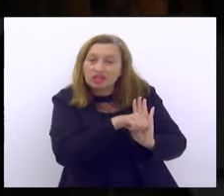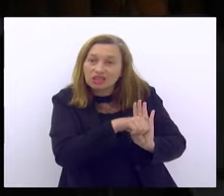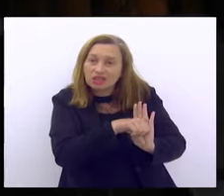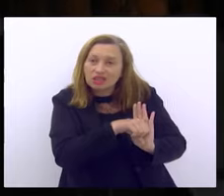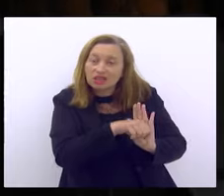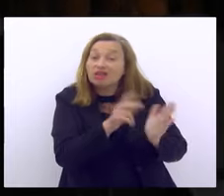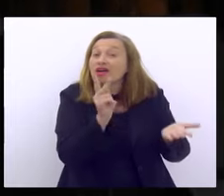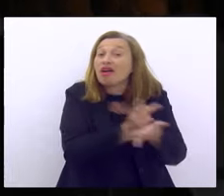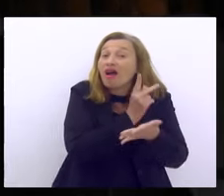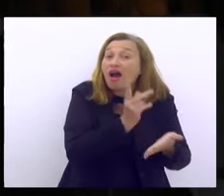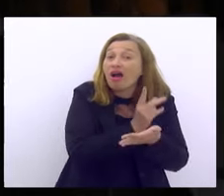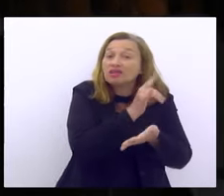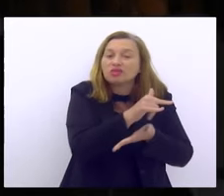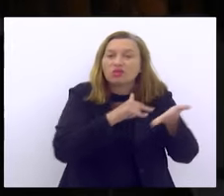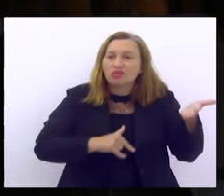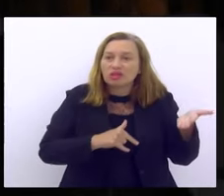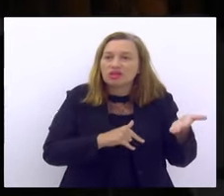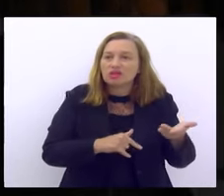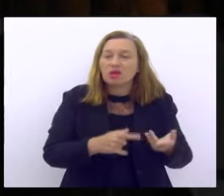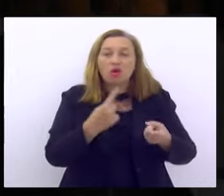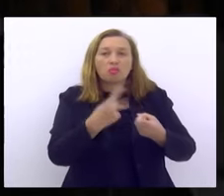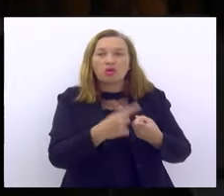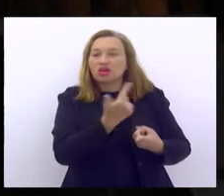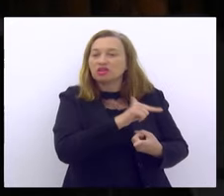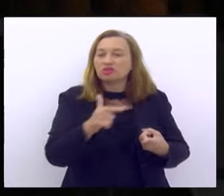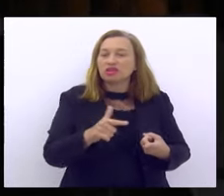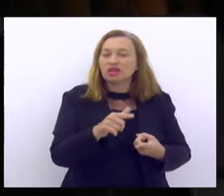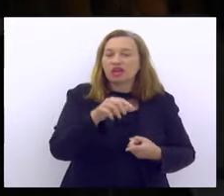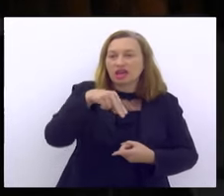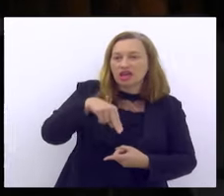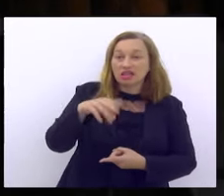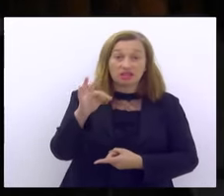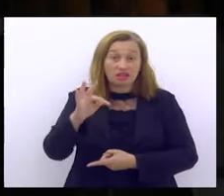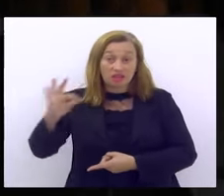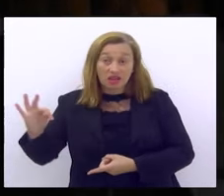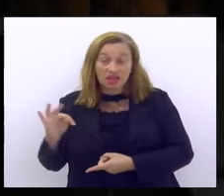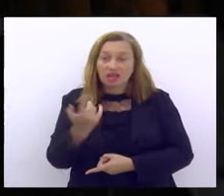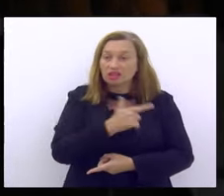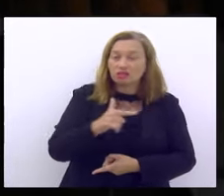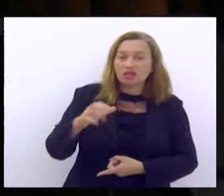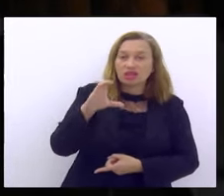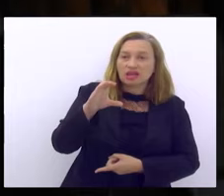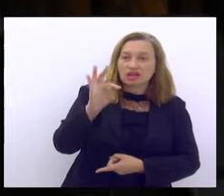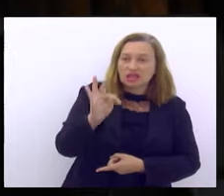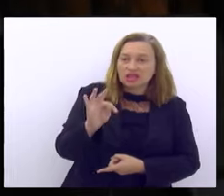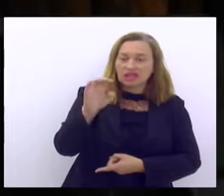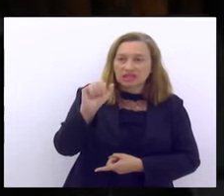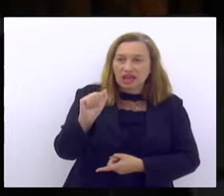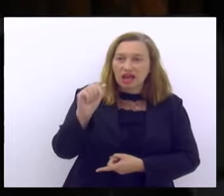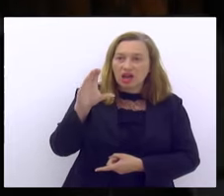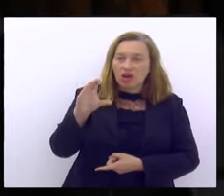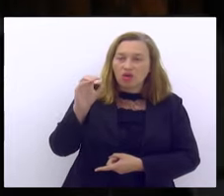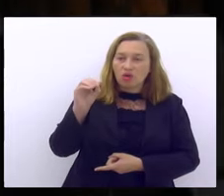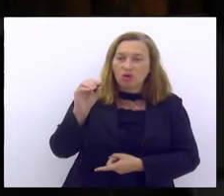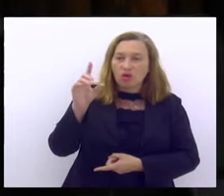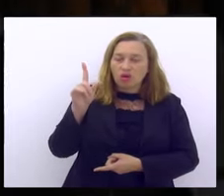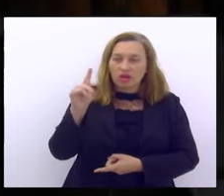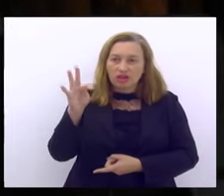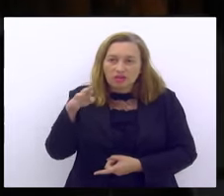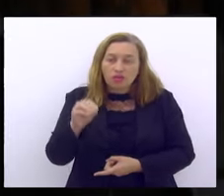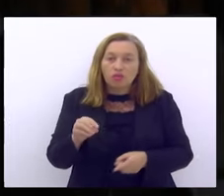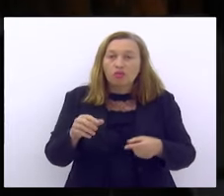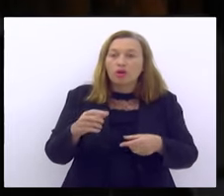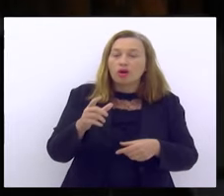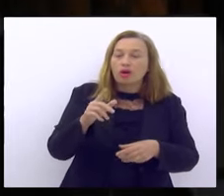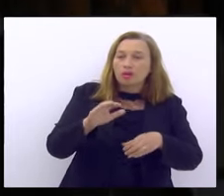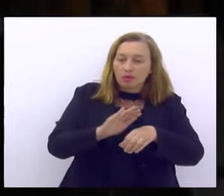estavam irregulares, seja porque não tinham a NTT, porque não tinham tacógrafo, porque não tinham step, porque estavam com pneu